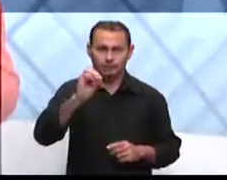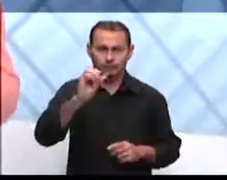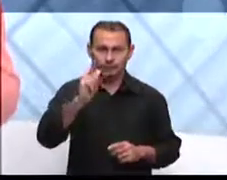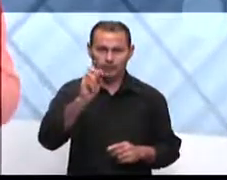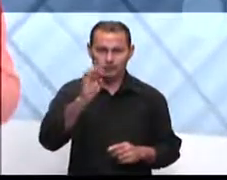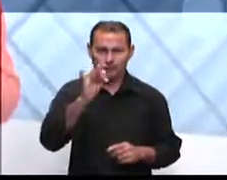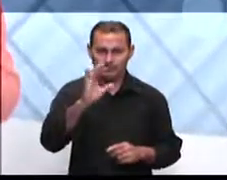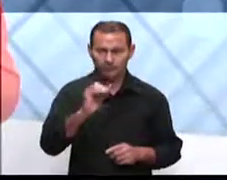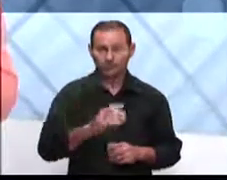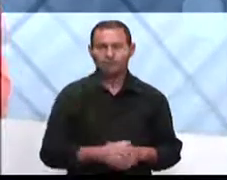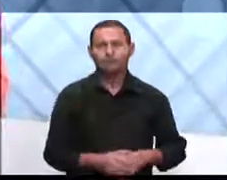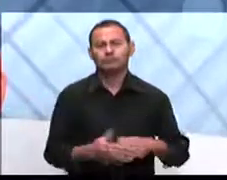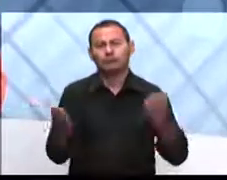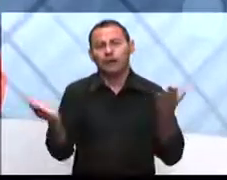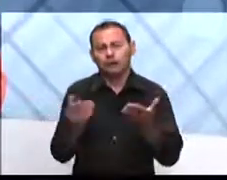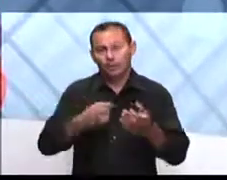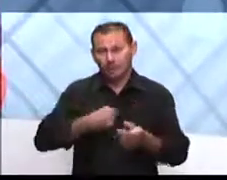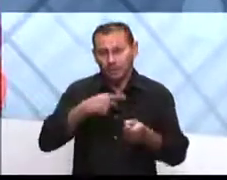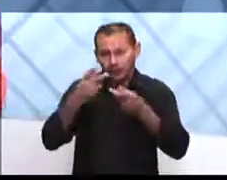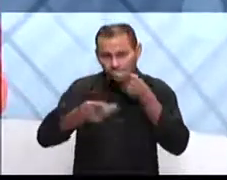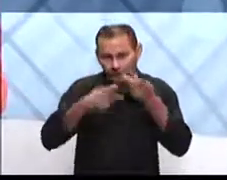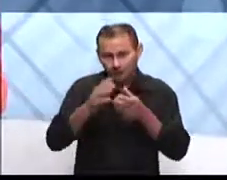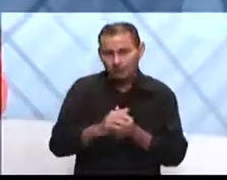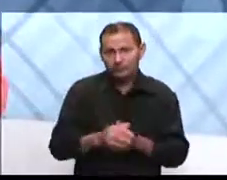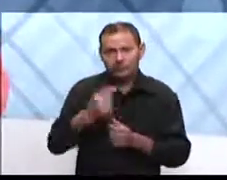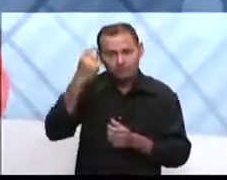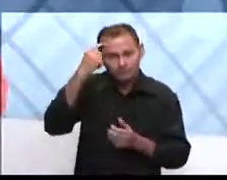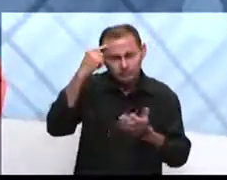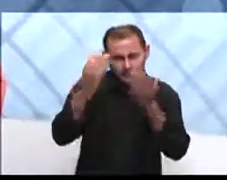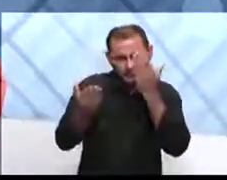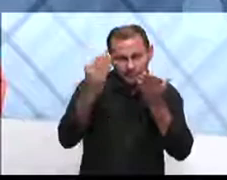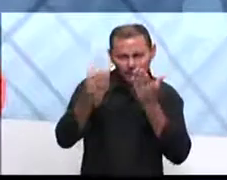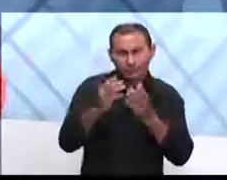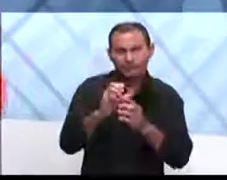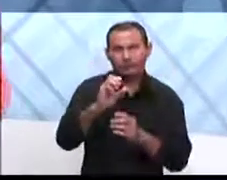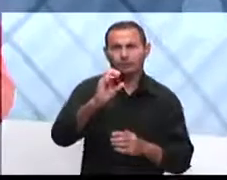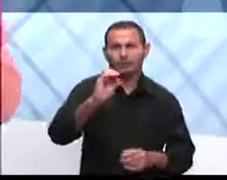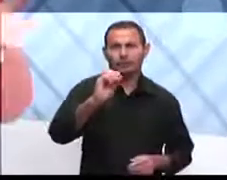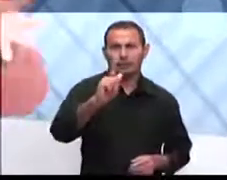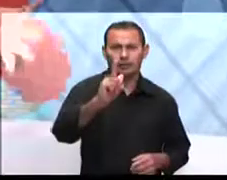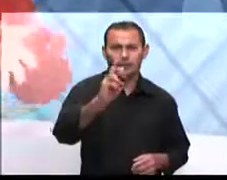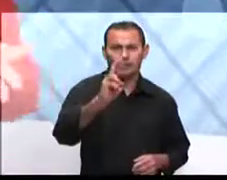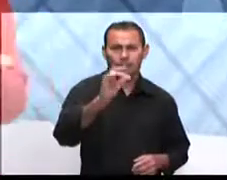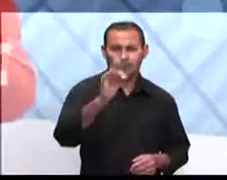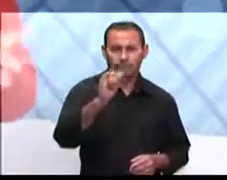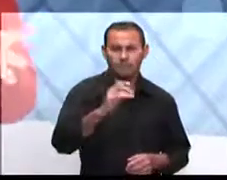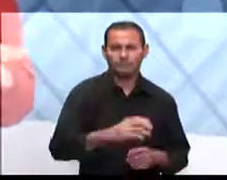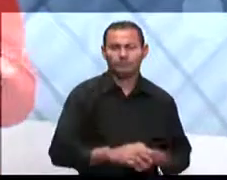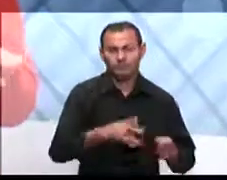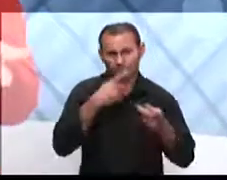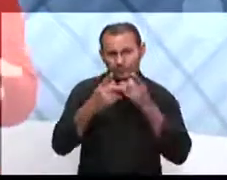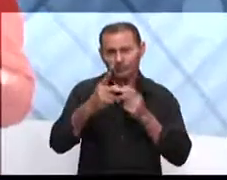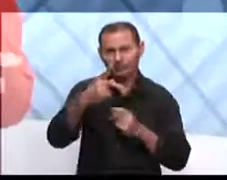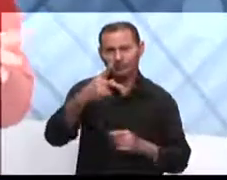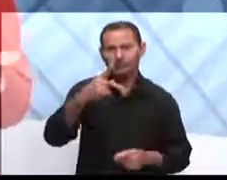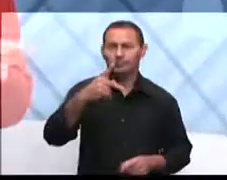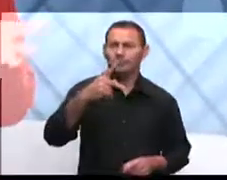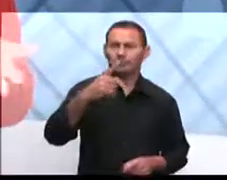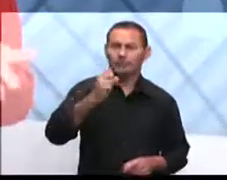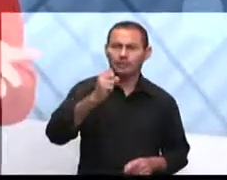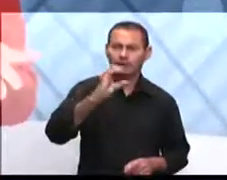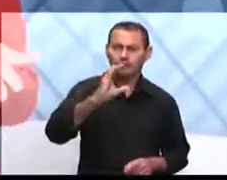demográficos. Tá? Agora, quando eu falo aspectos psicográficos, e aí vem, né, da questão